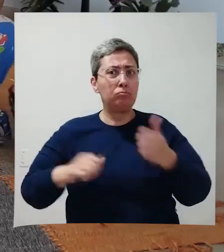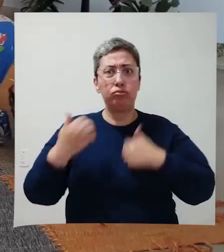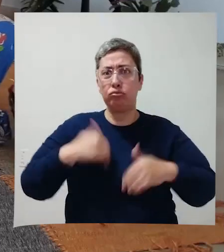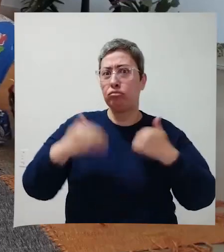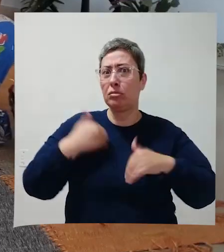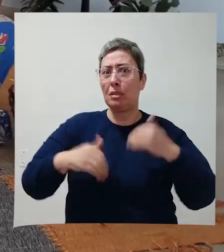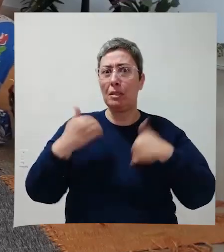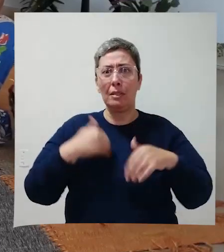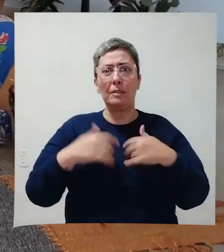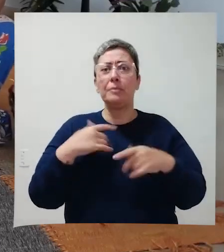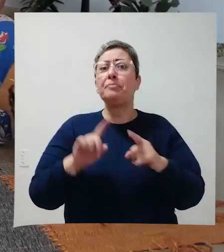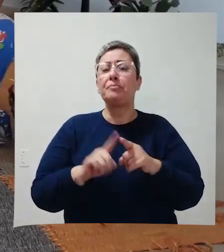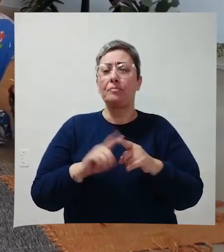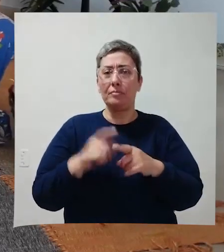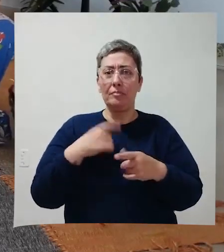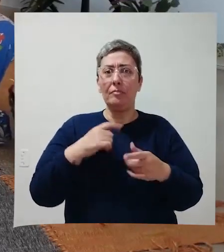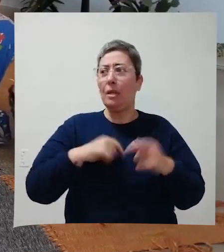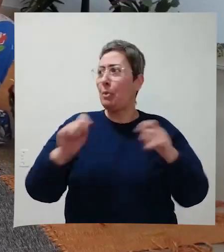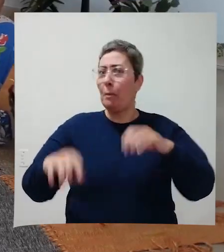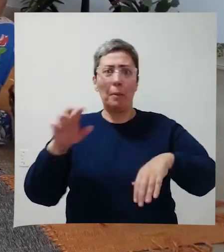muito agitada,